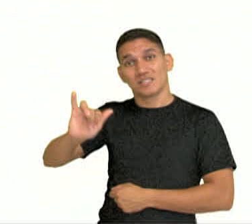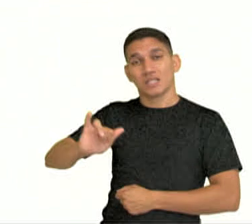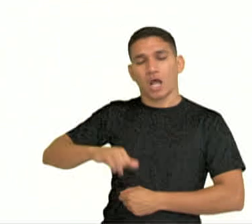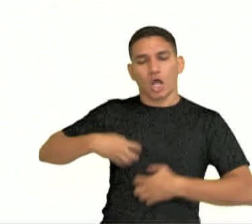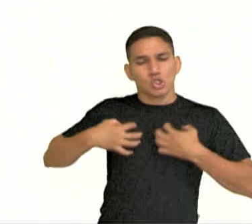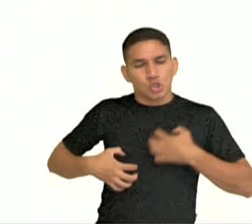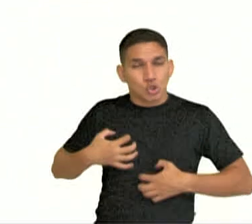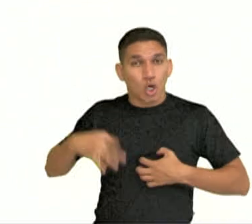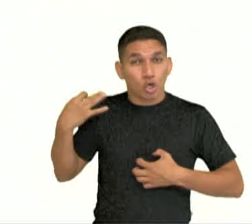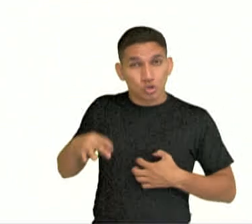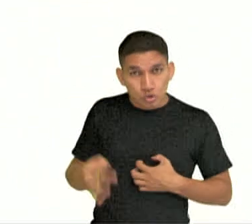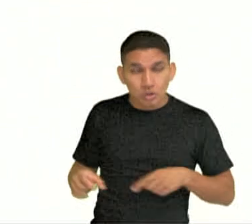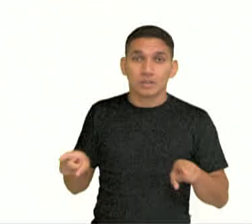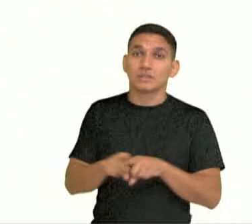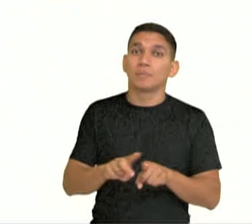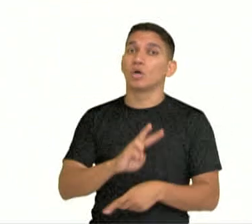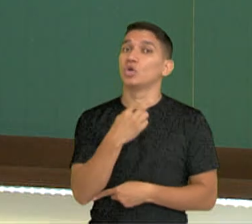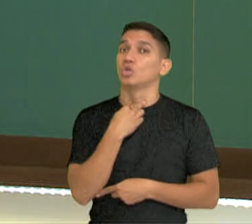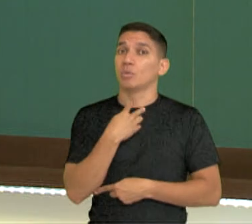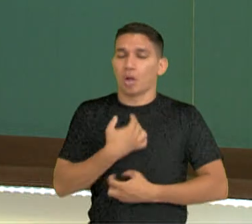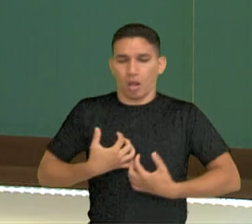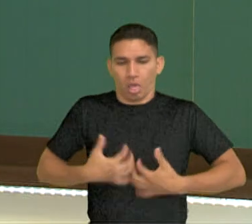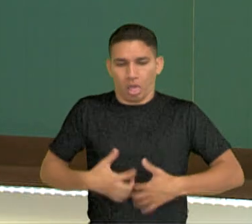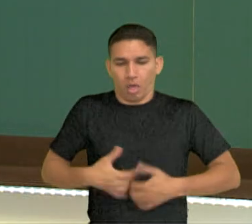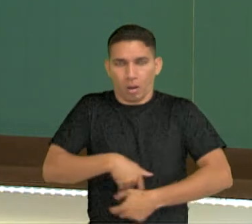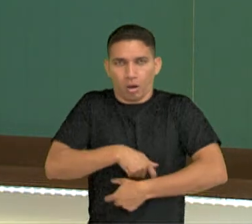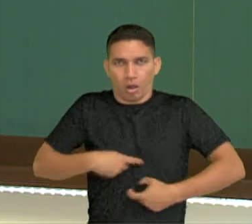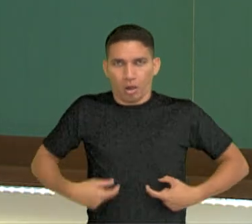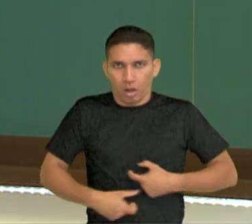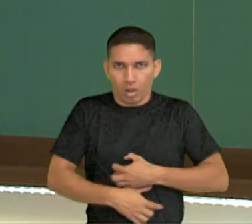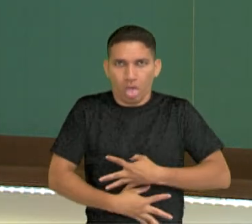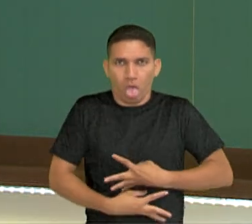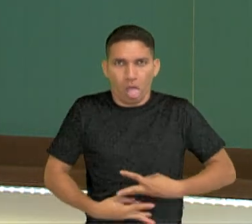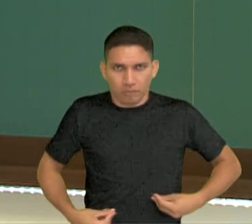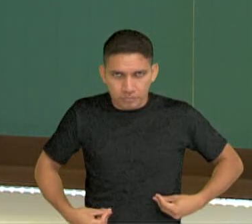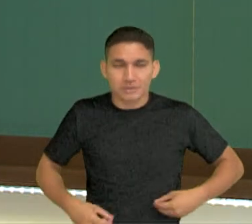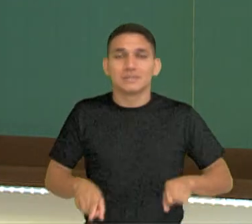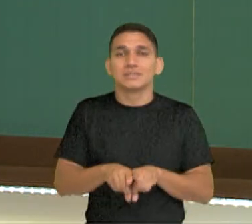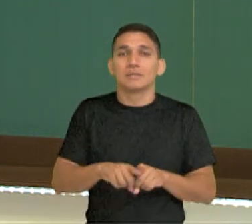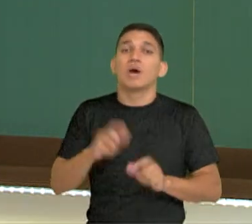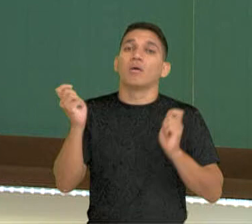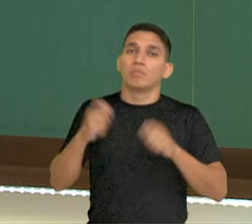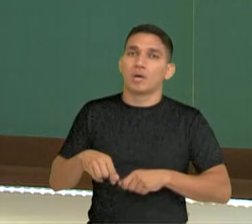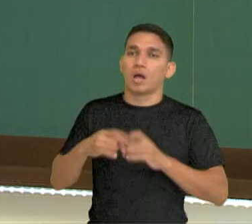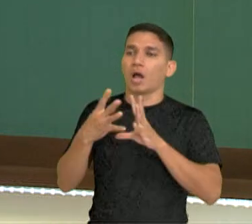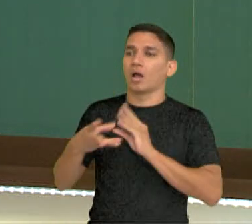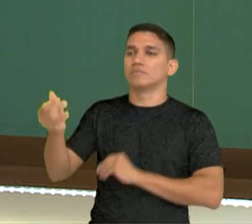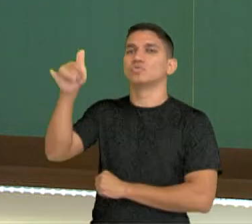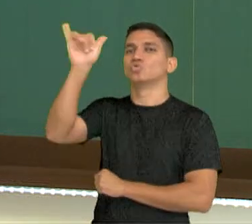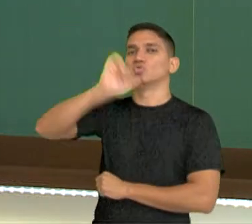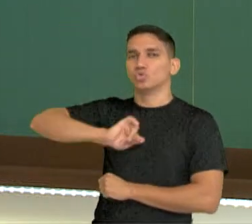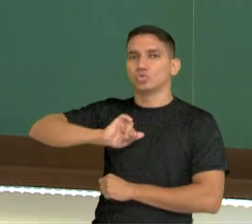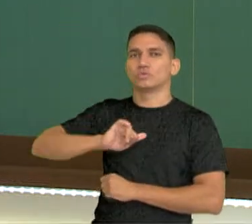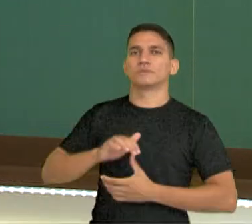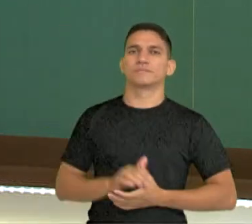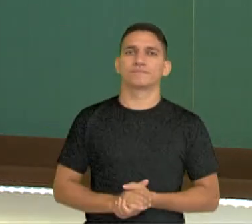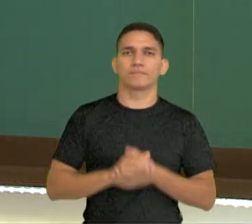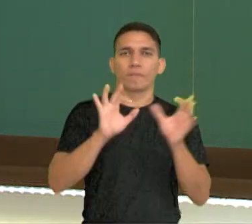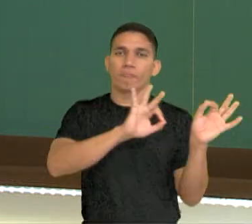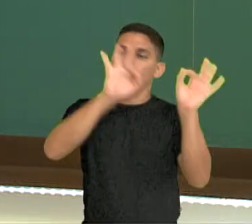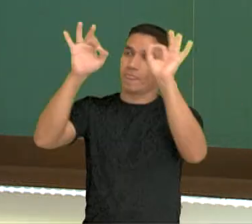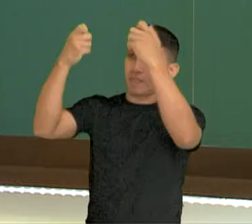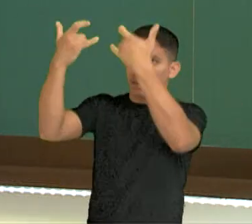colaterais, não podem eliminar a flora normal do nosso intestino e ser solúvel nos fluidos corporais.